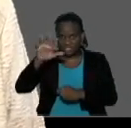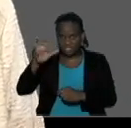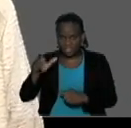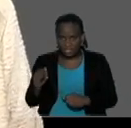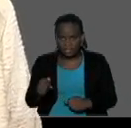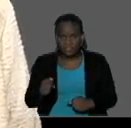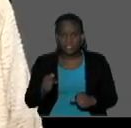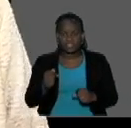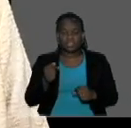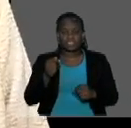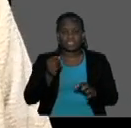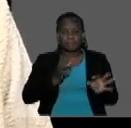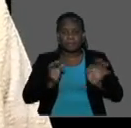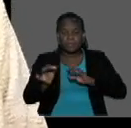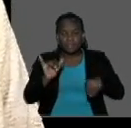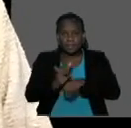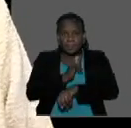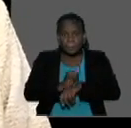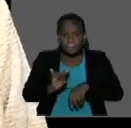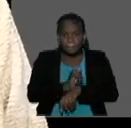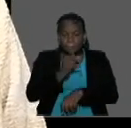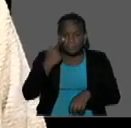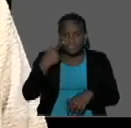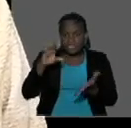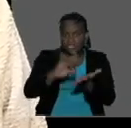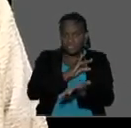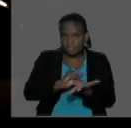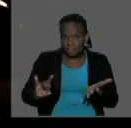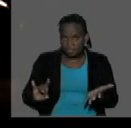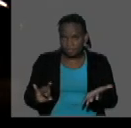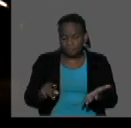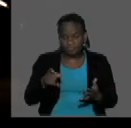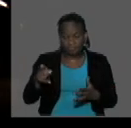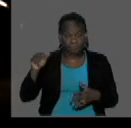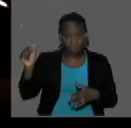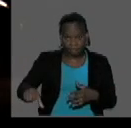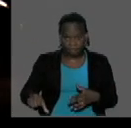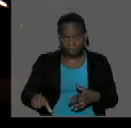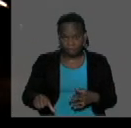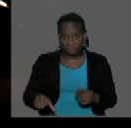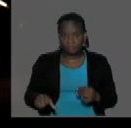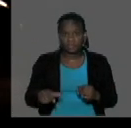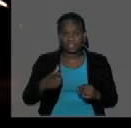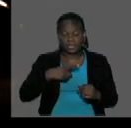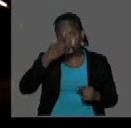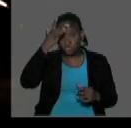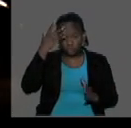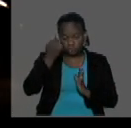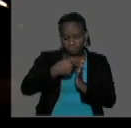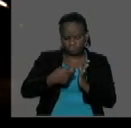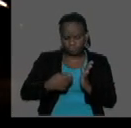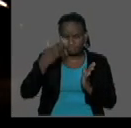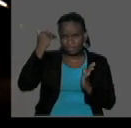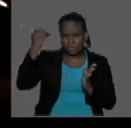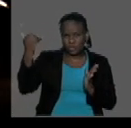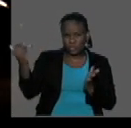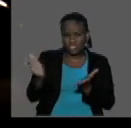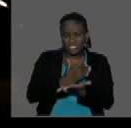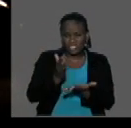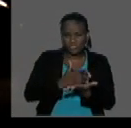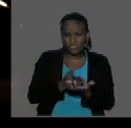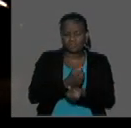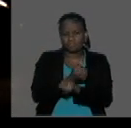vários métodos de antagonizar. Tem autores aí famosos que